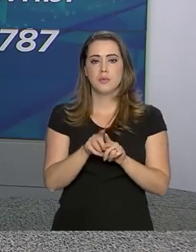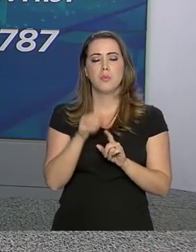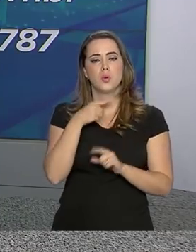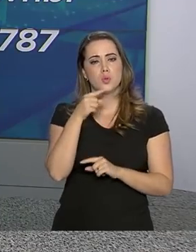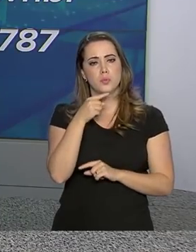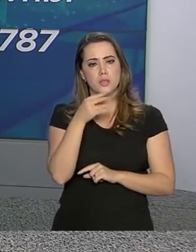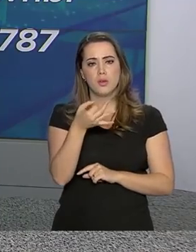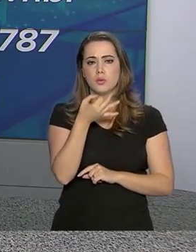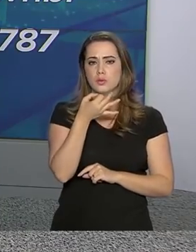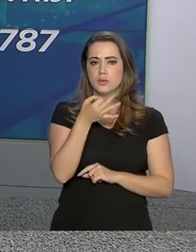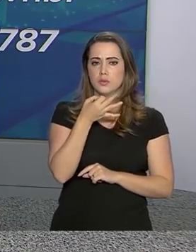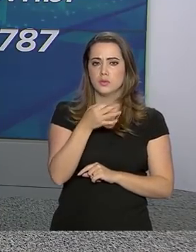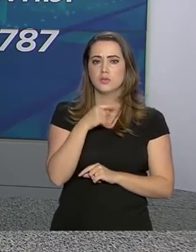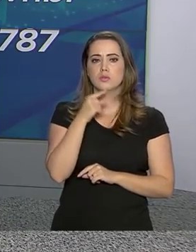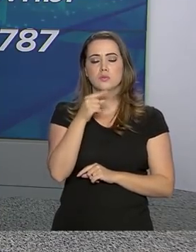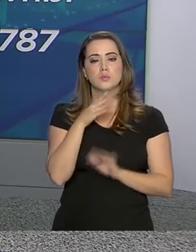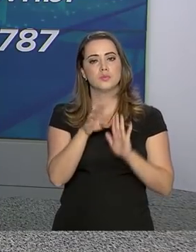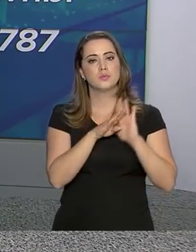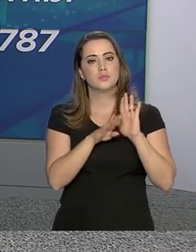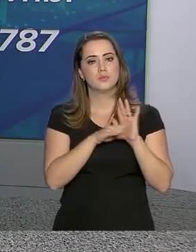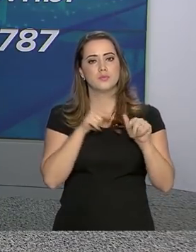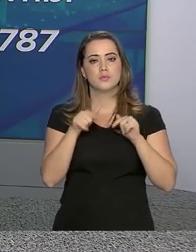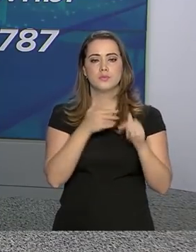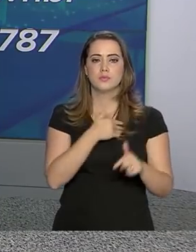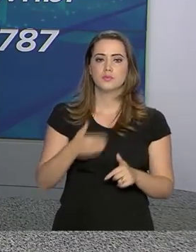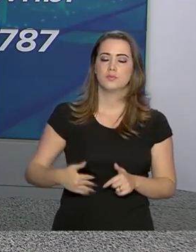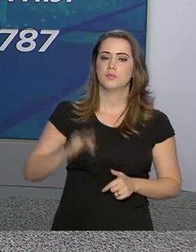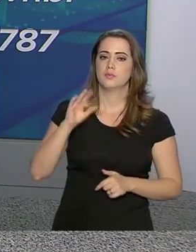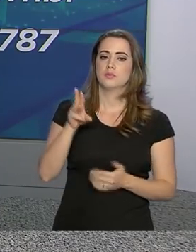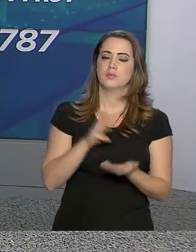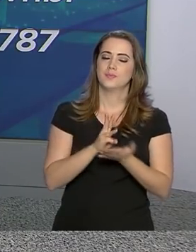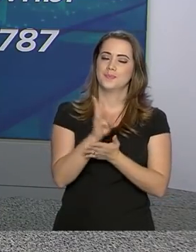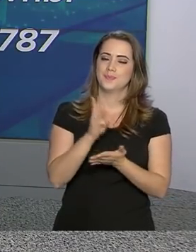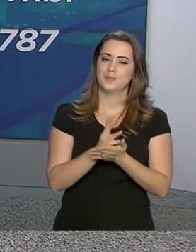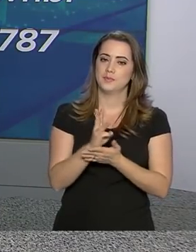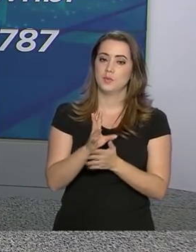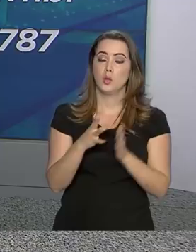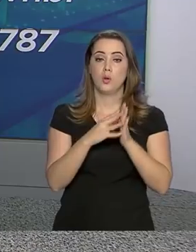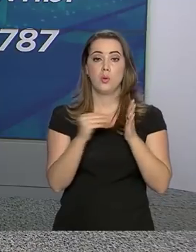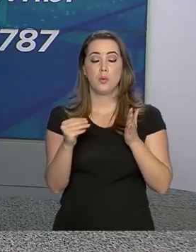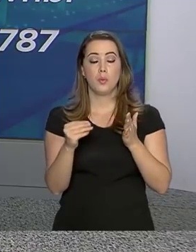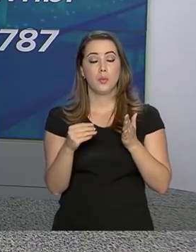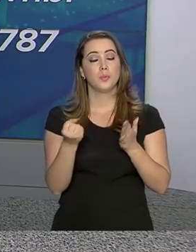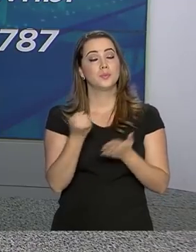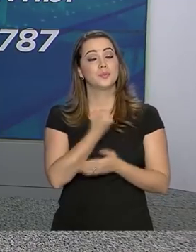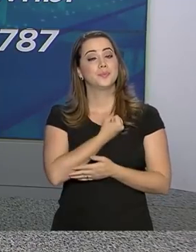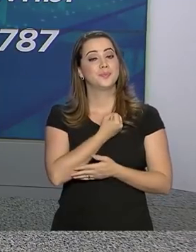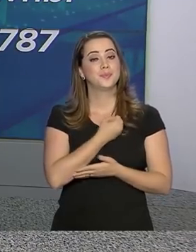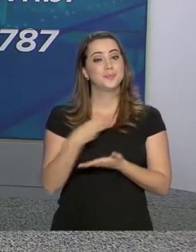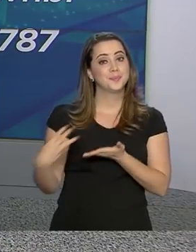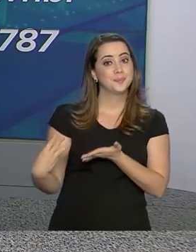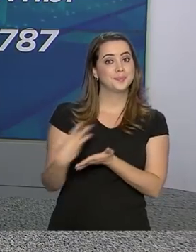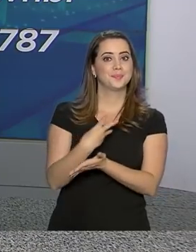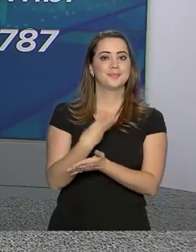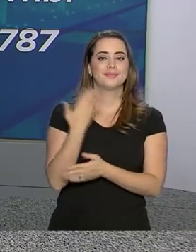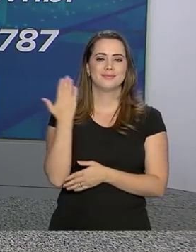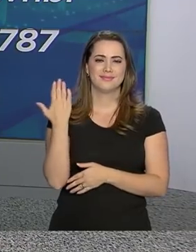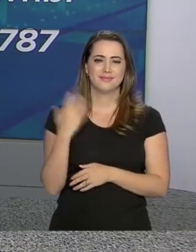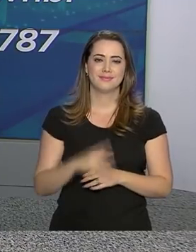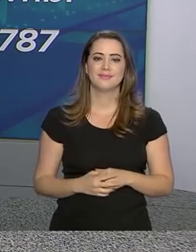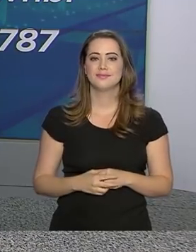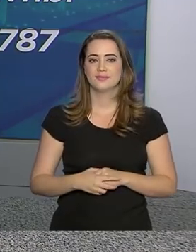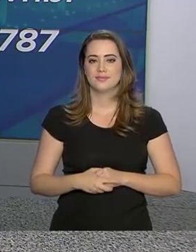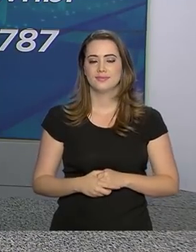sugestões de reportagens e dúvidas sobre programas e ações do Governo Federal para o nosso WhatsApp. Então, anote aí, é 619